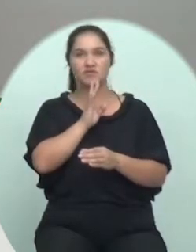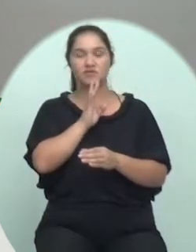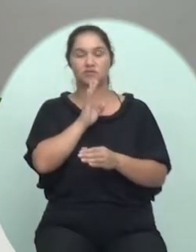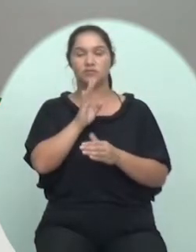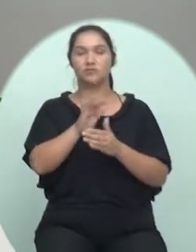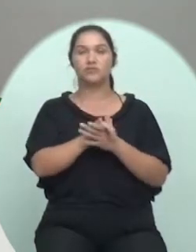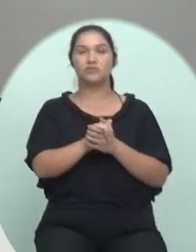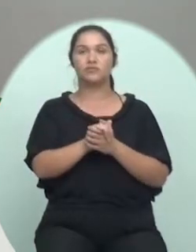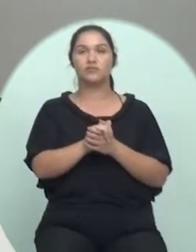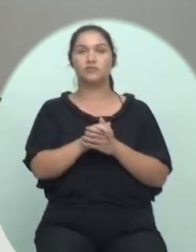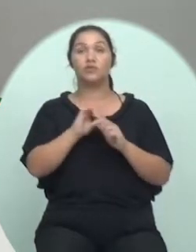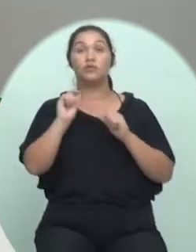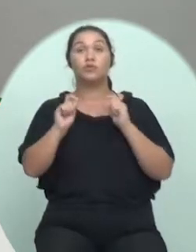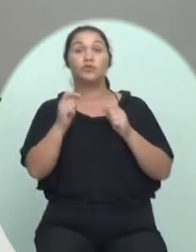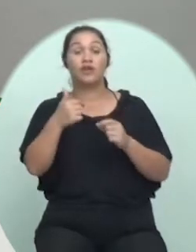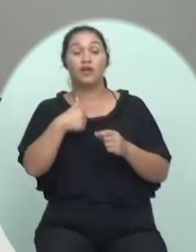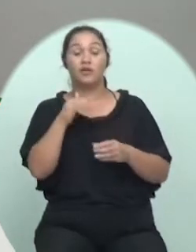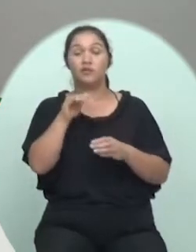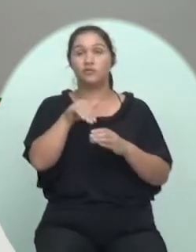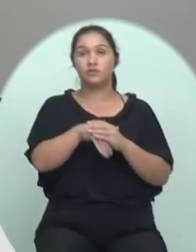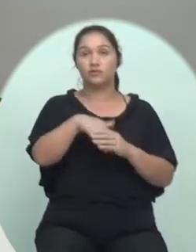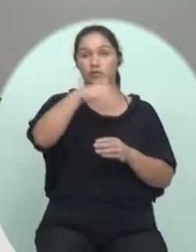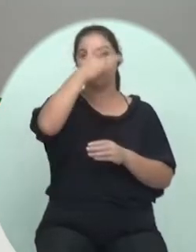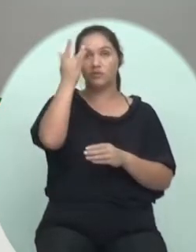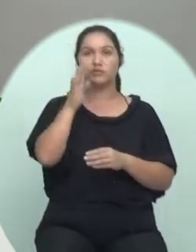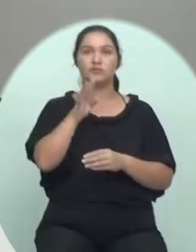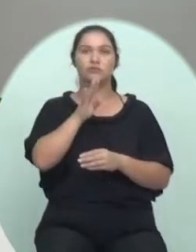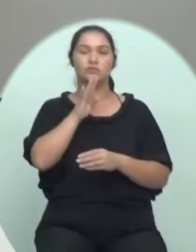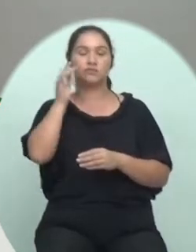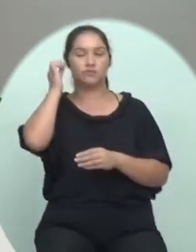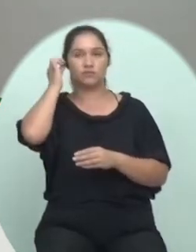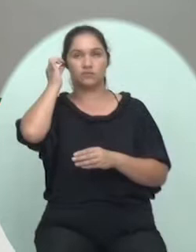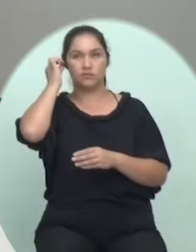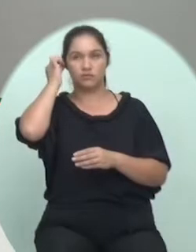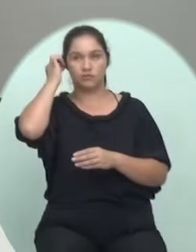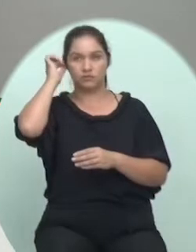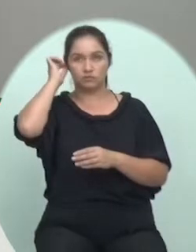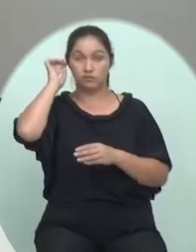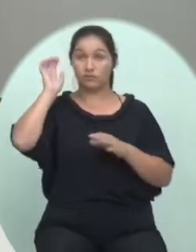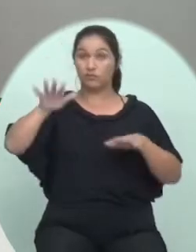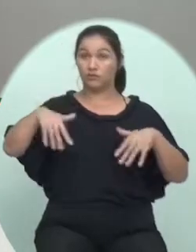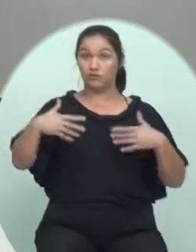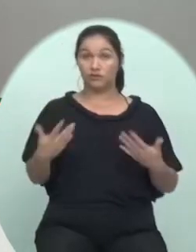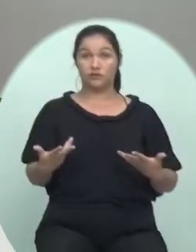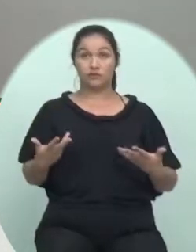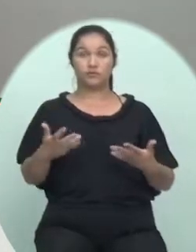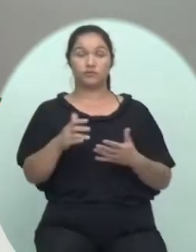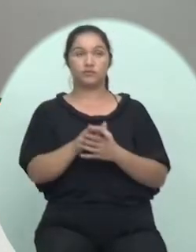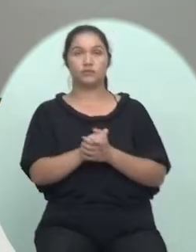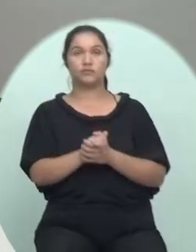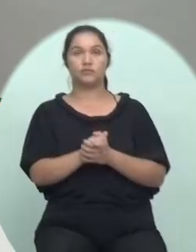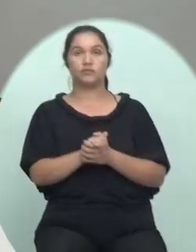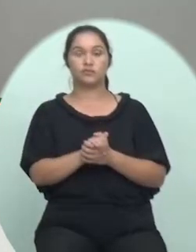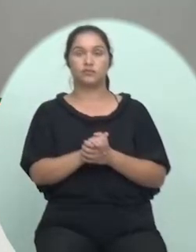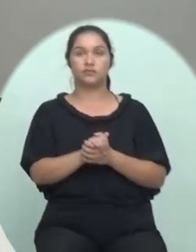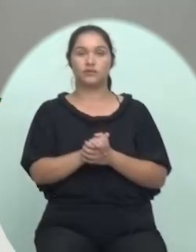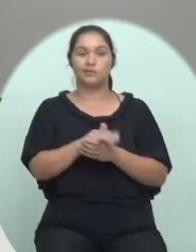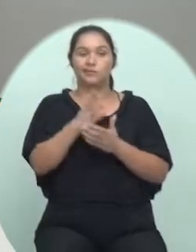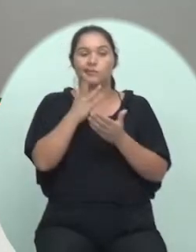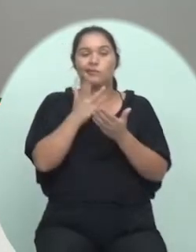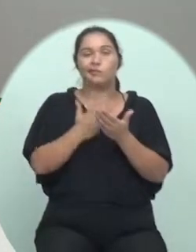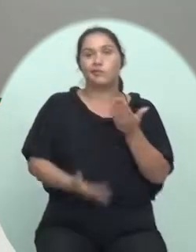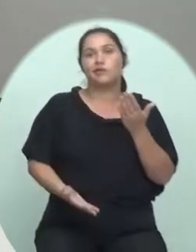defende, a votar nos políticos já conhecidos. Perdeu-se assim o caráter da representação política através